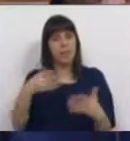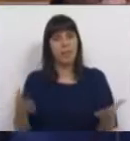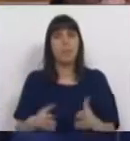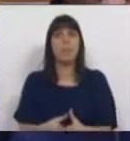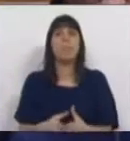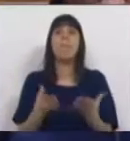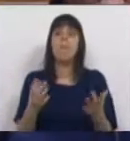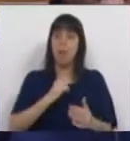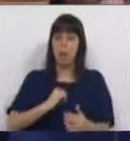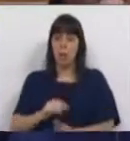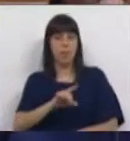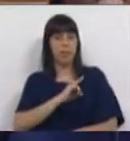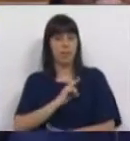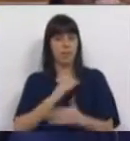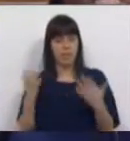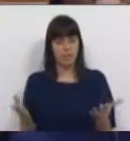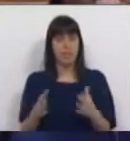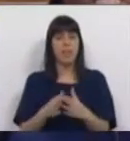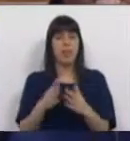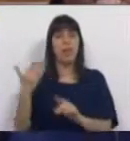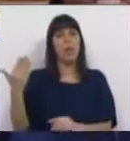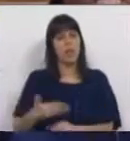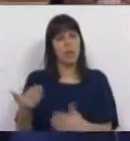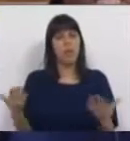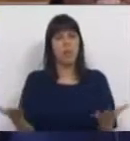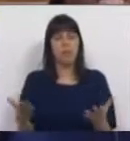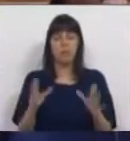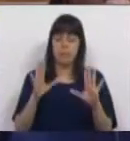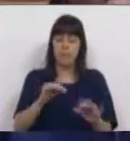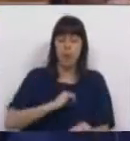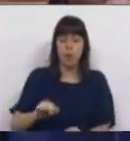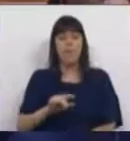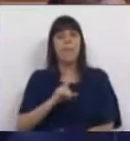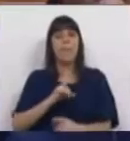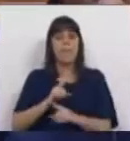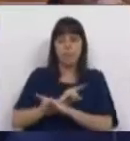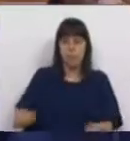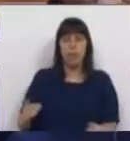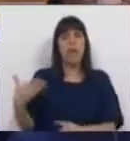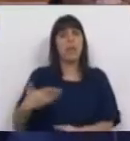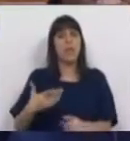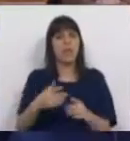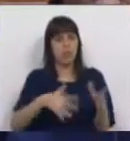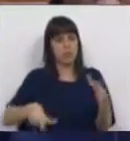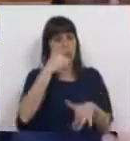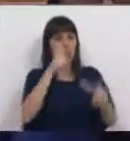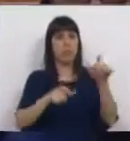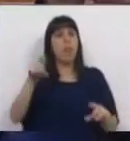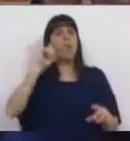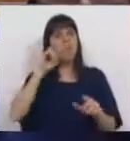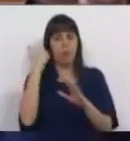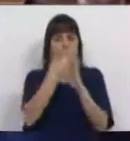República. Contra a privatização de direitos, ou melhor, contra a privação de direitos ancestrais,